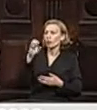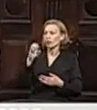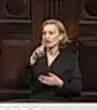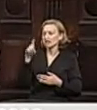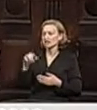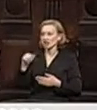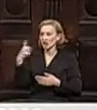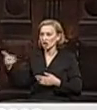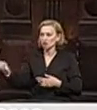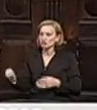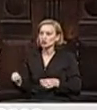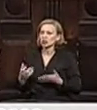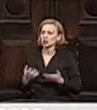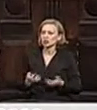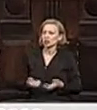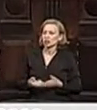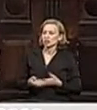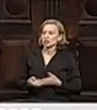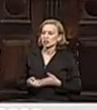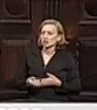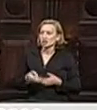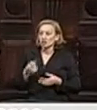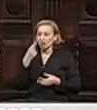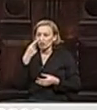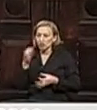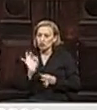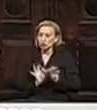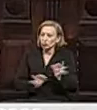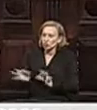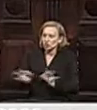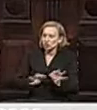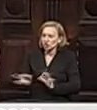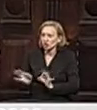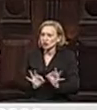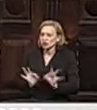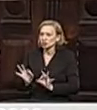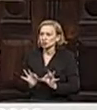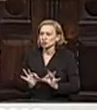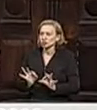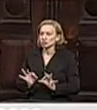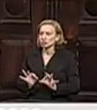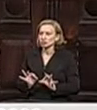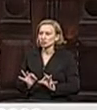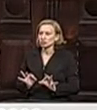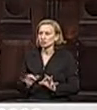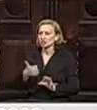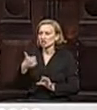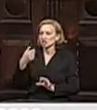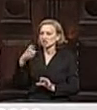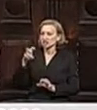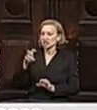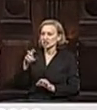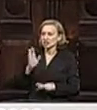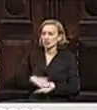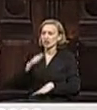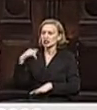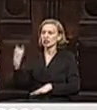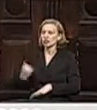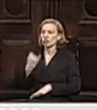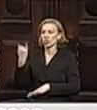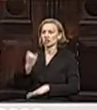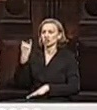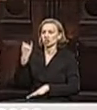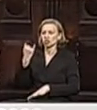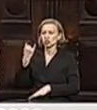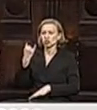relatou que está empenhado pessoalmente nesse projeto, que ele considera como um dos 15 mais importantes, dos quais